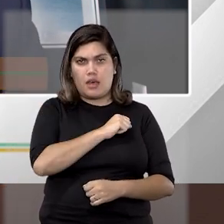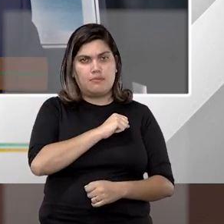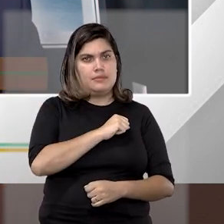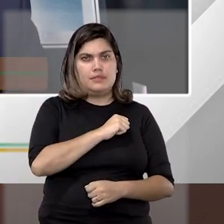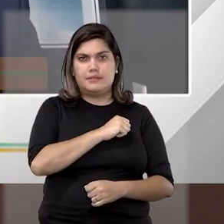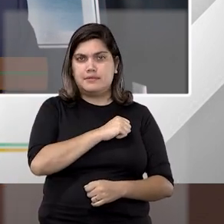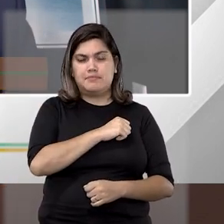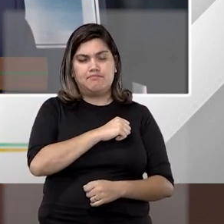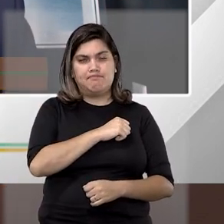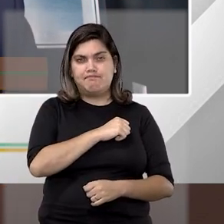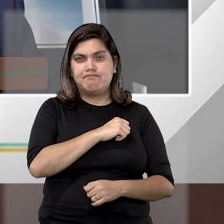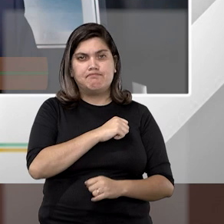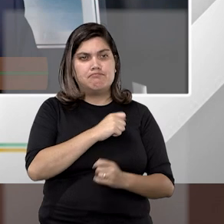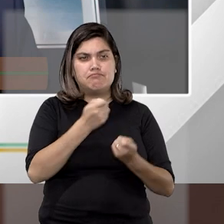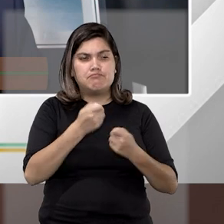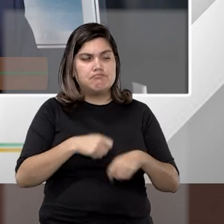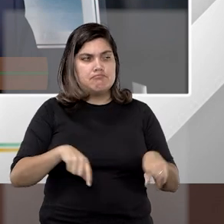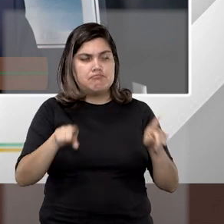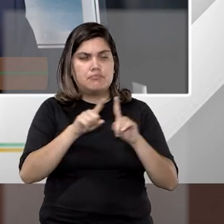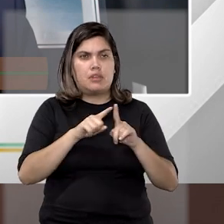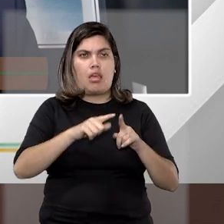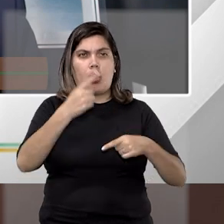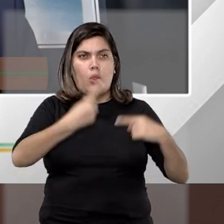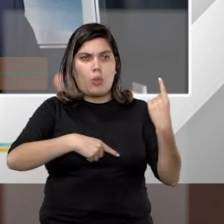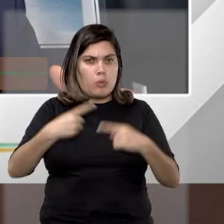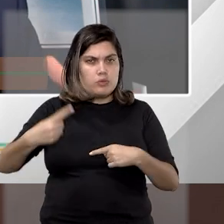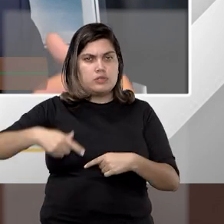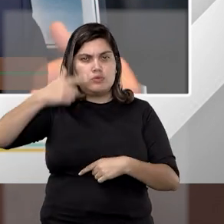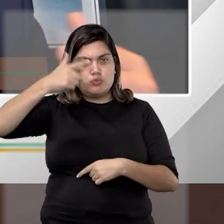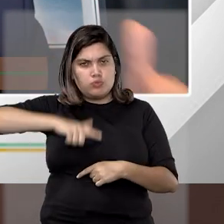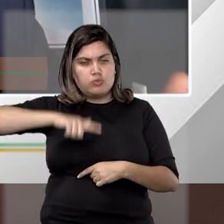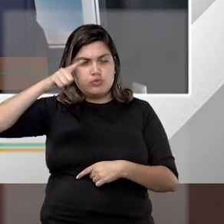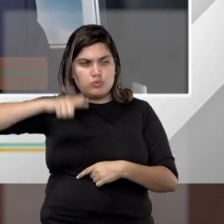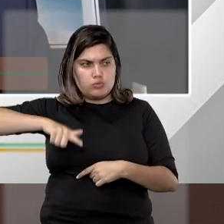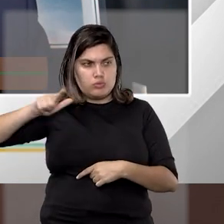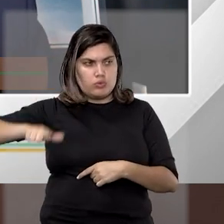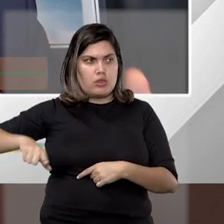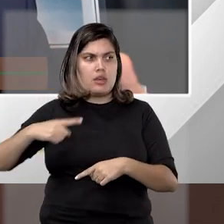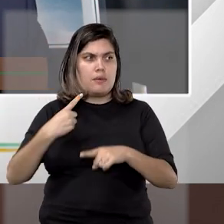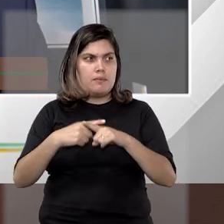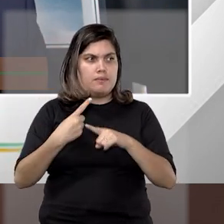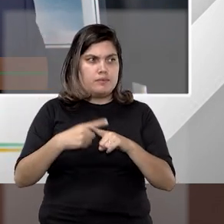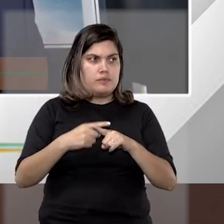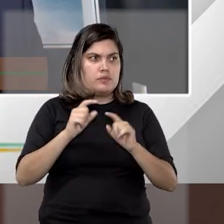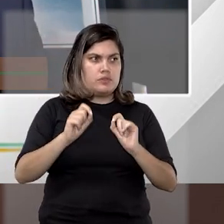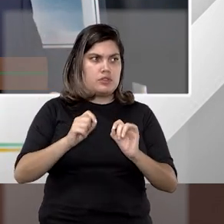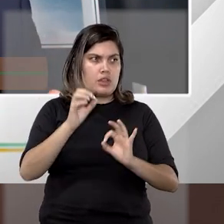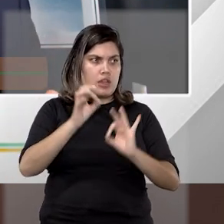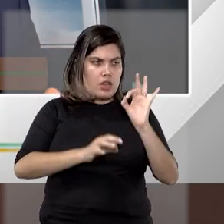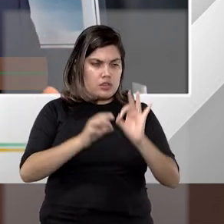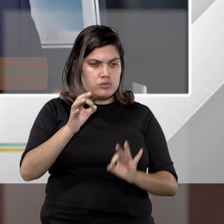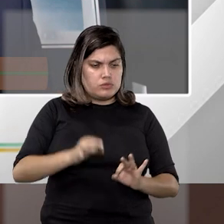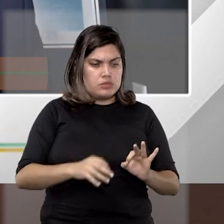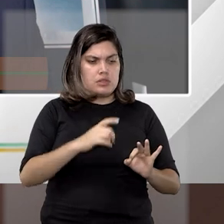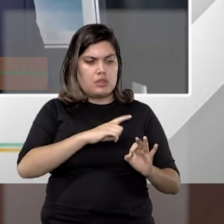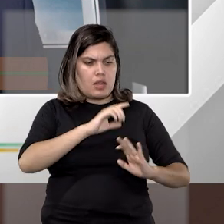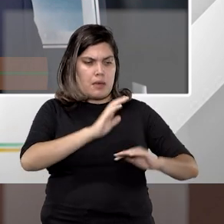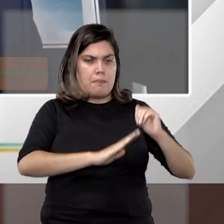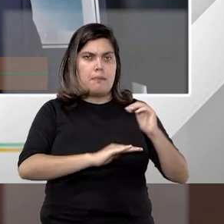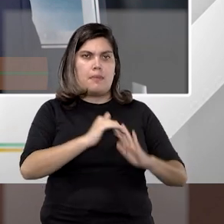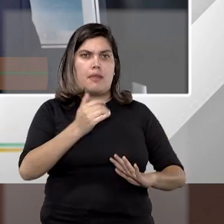soluções rápidas sem a necessidade de rediscussão da matéria justamente para que a